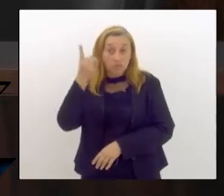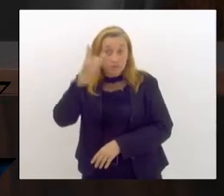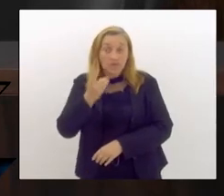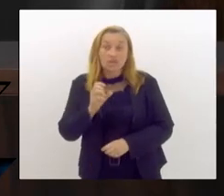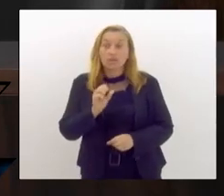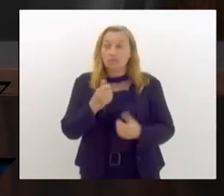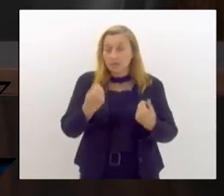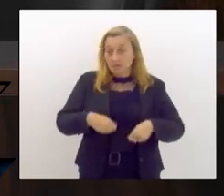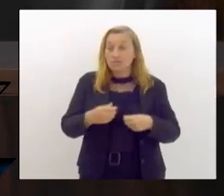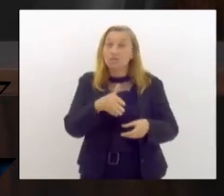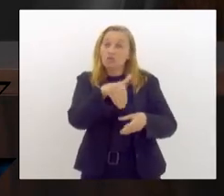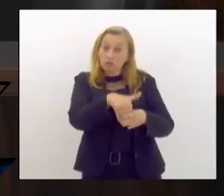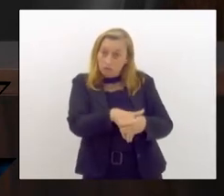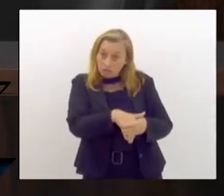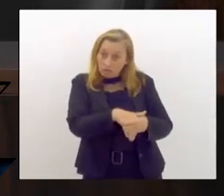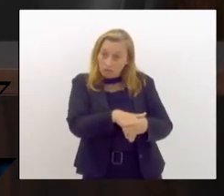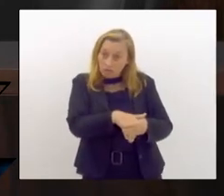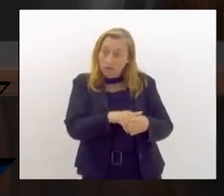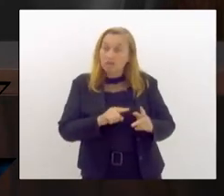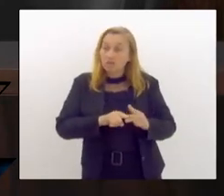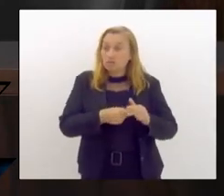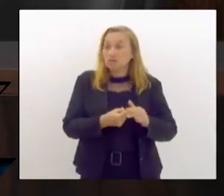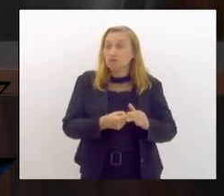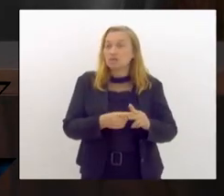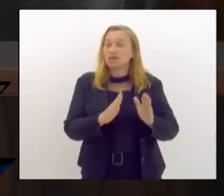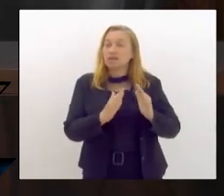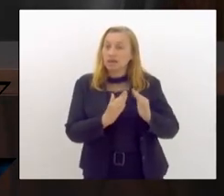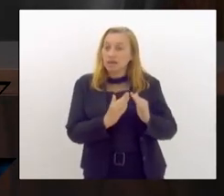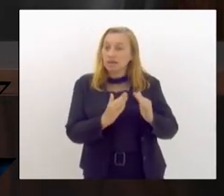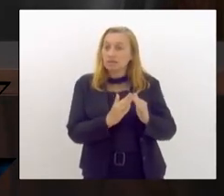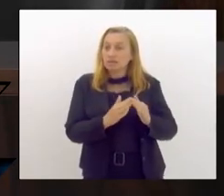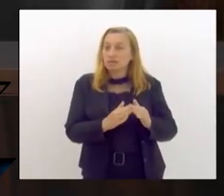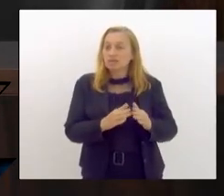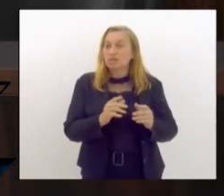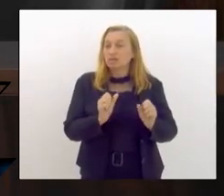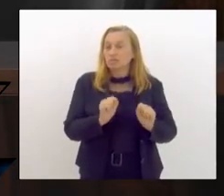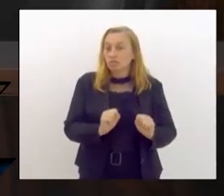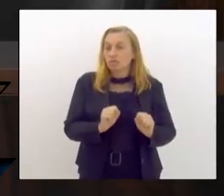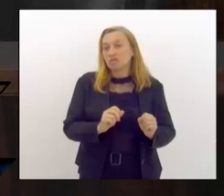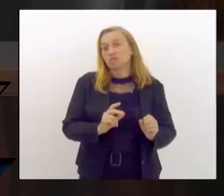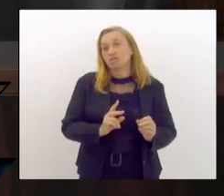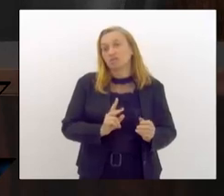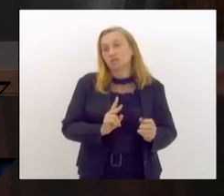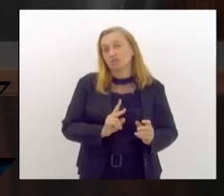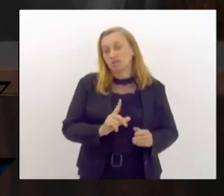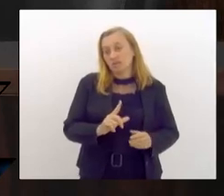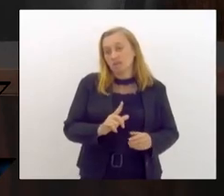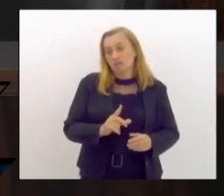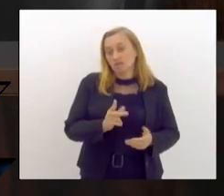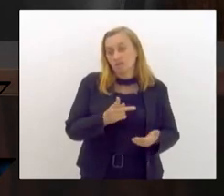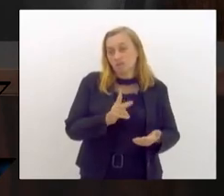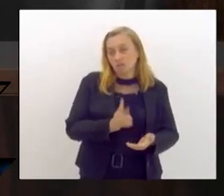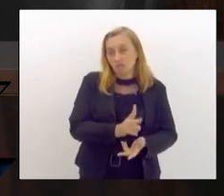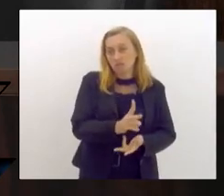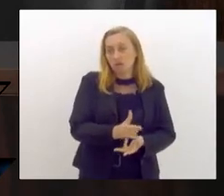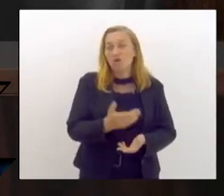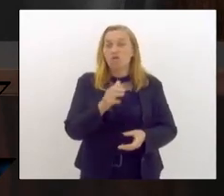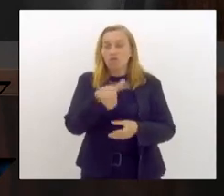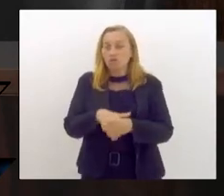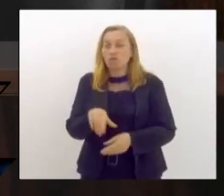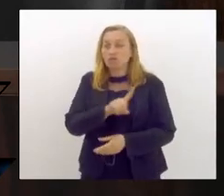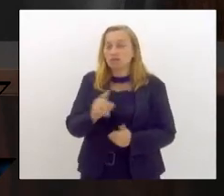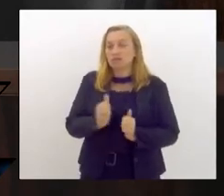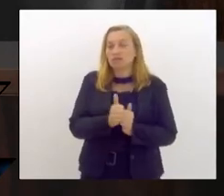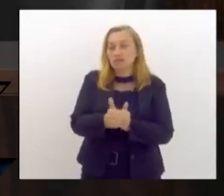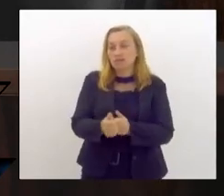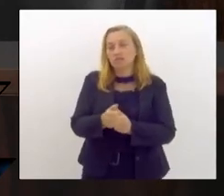votar, fazer alteração no regimento para que isso possa prevalecer. Então, o meu voto está sendo não, seguindo a